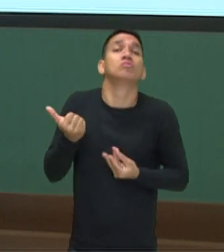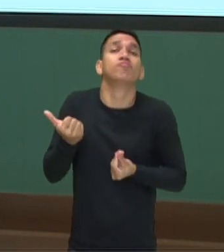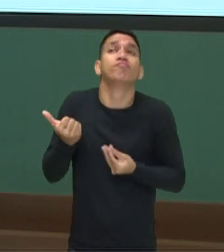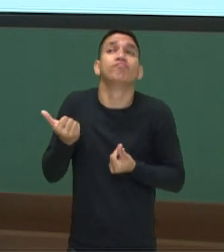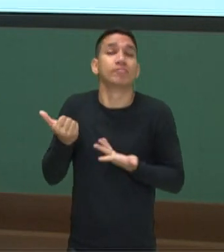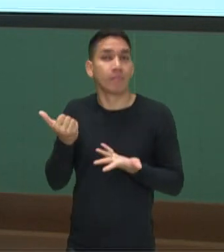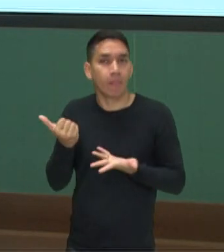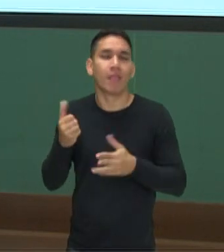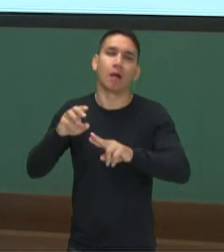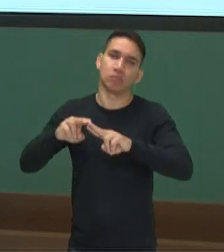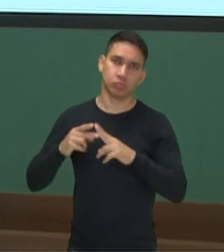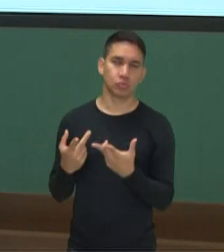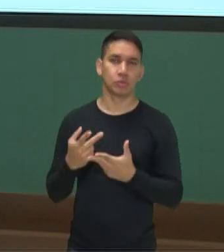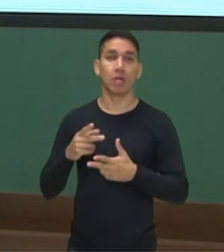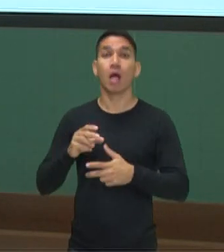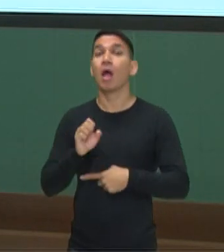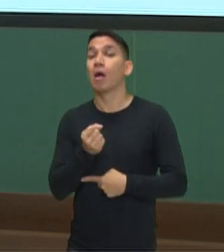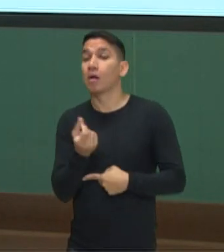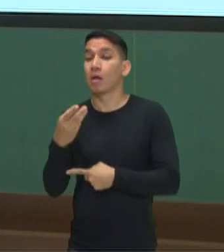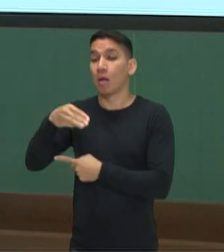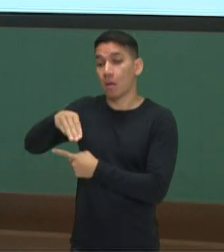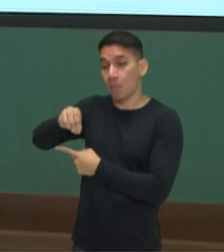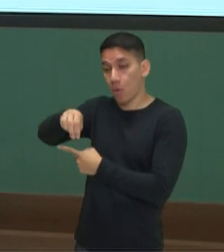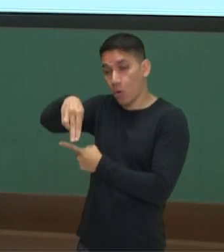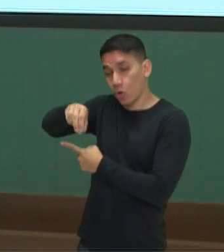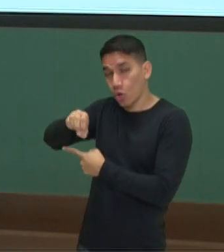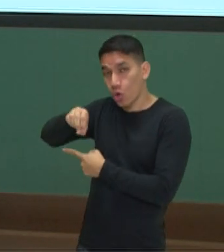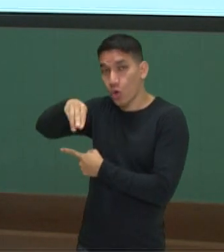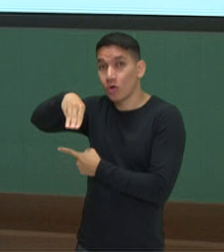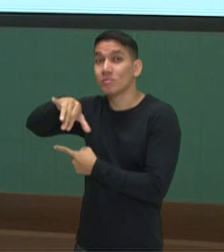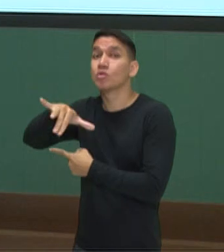que o monômio, ele é composto de duas partes.